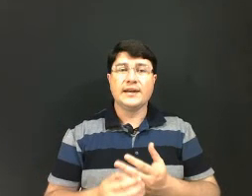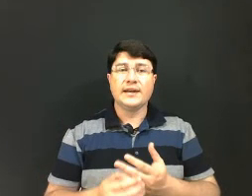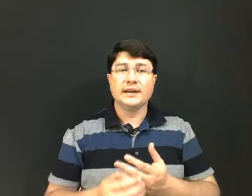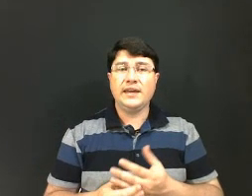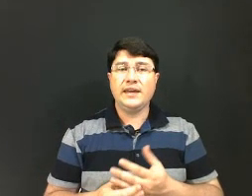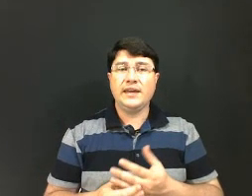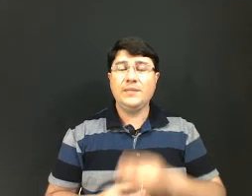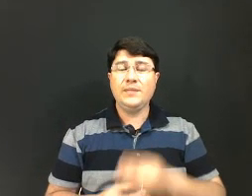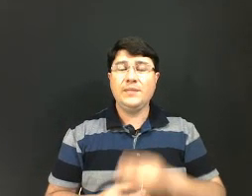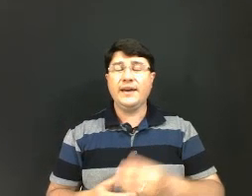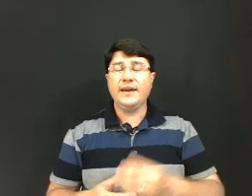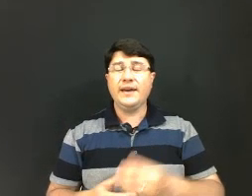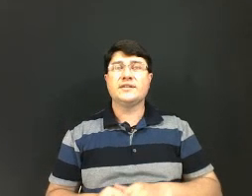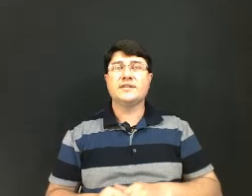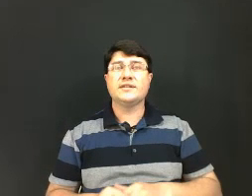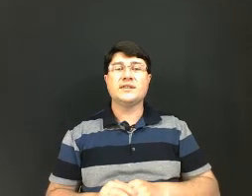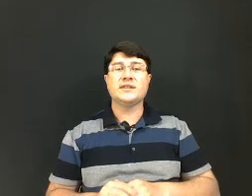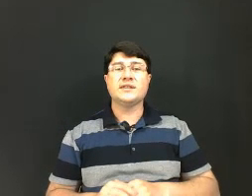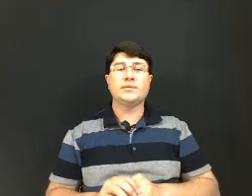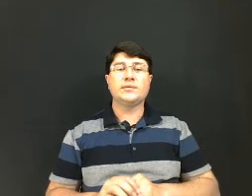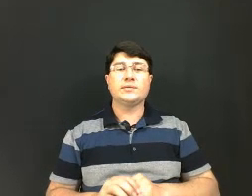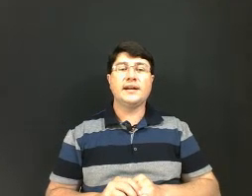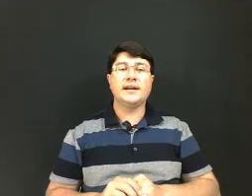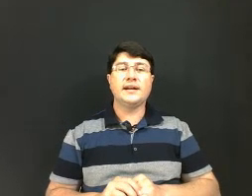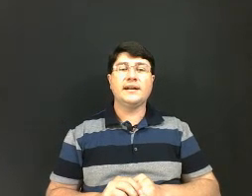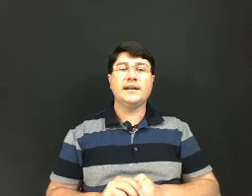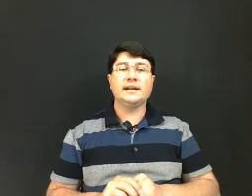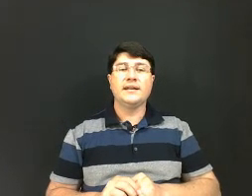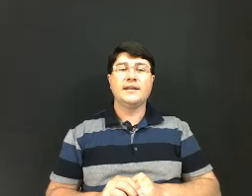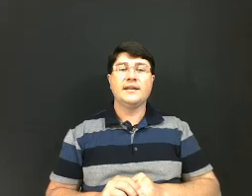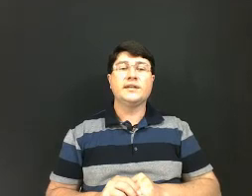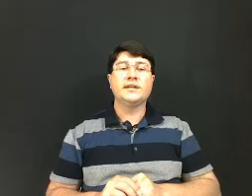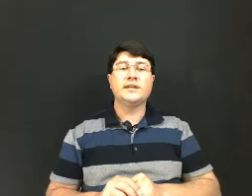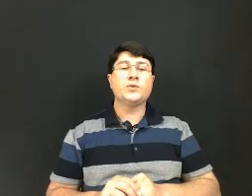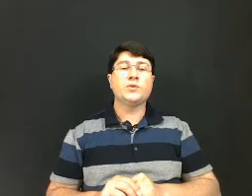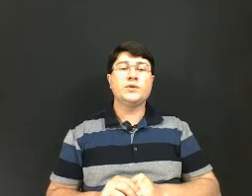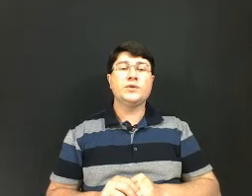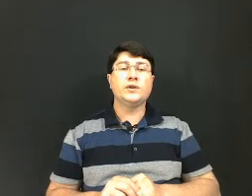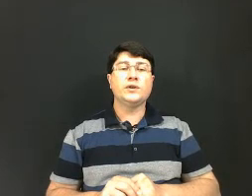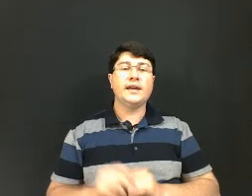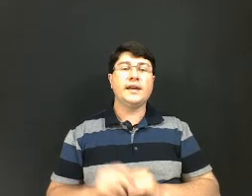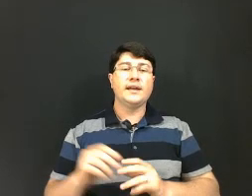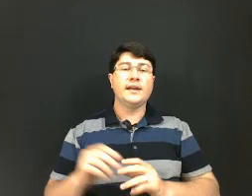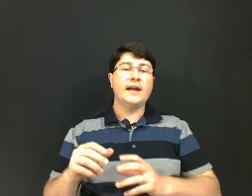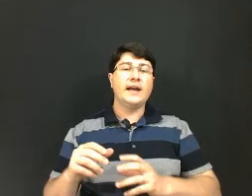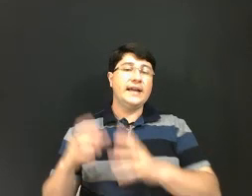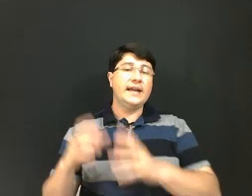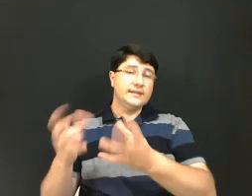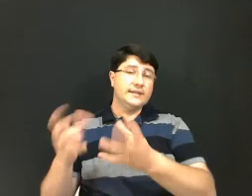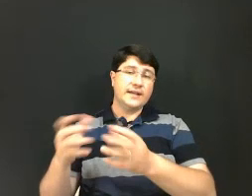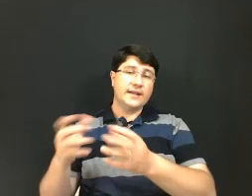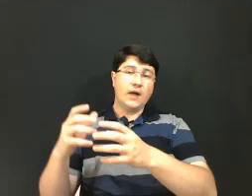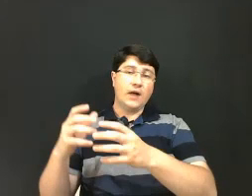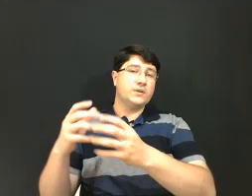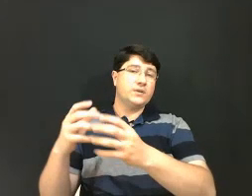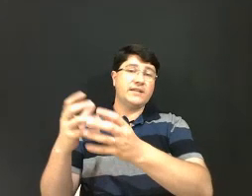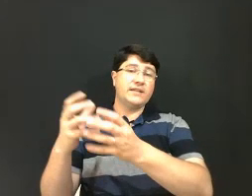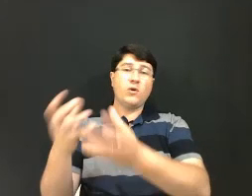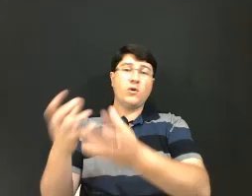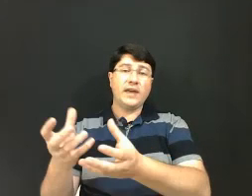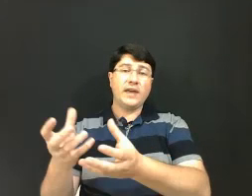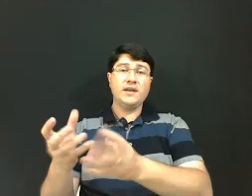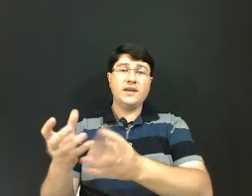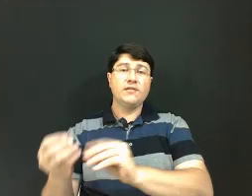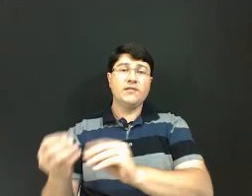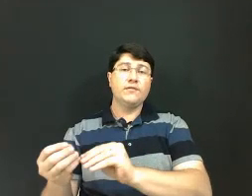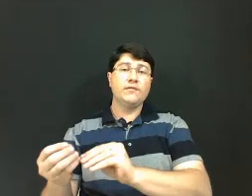vermelha. E em B, nós temos o exemplo da mudança de possuidor, né? A herança, algo que